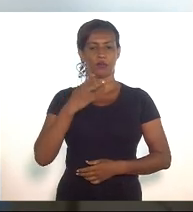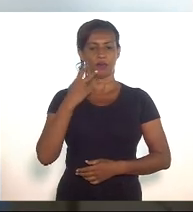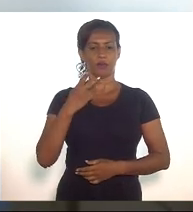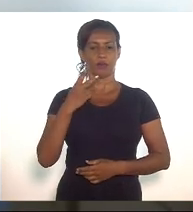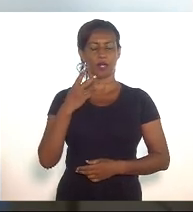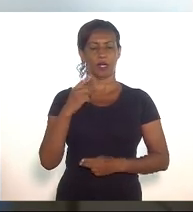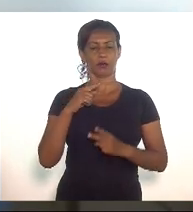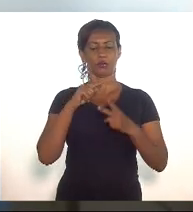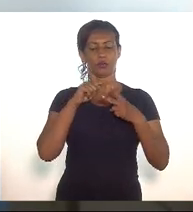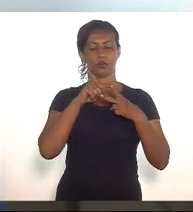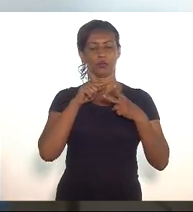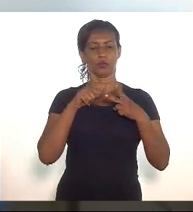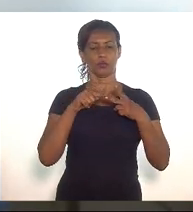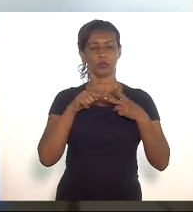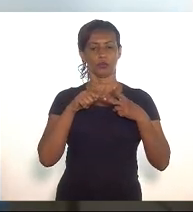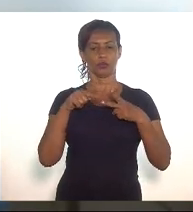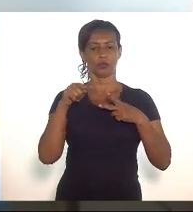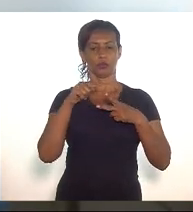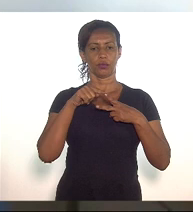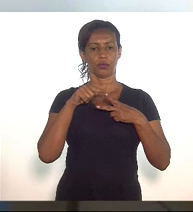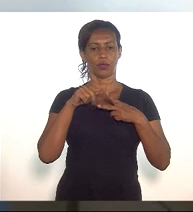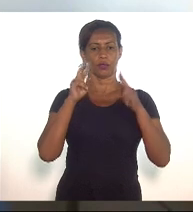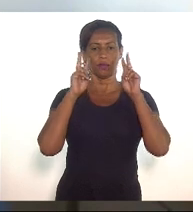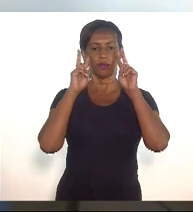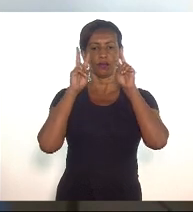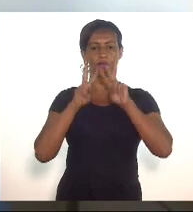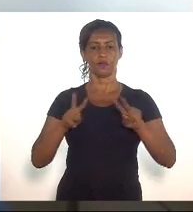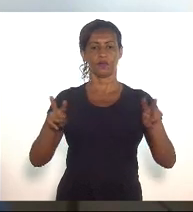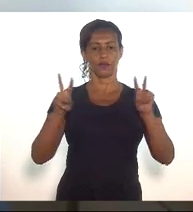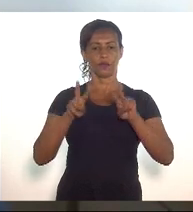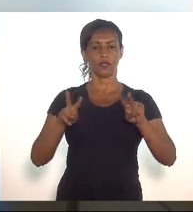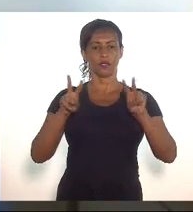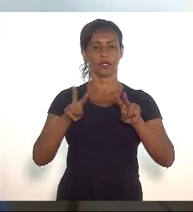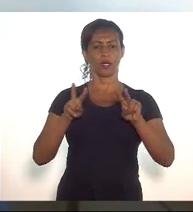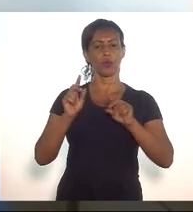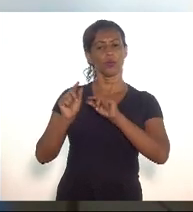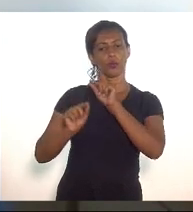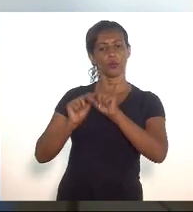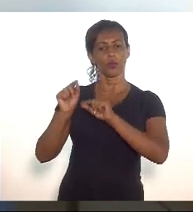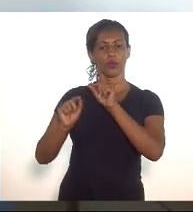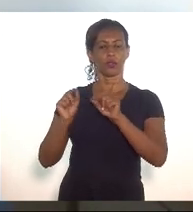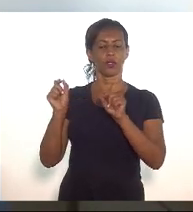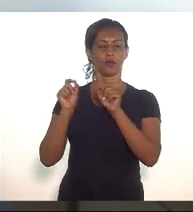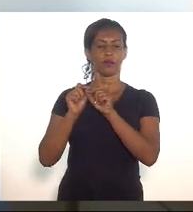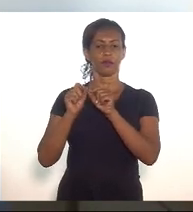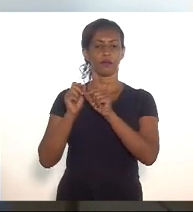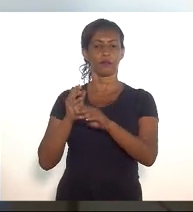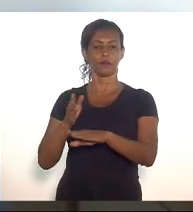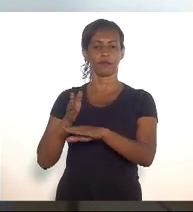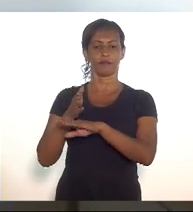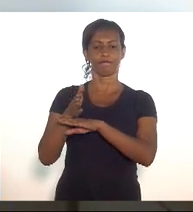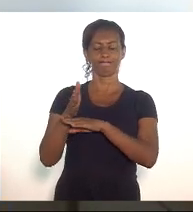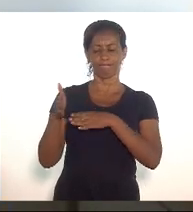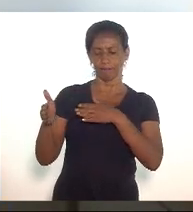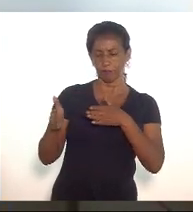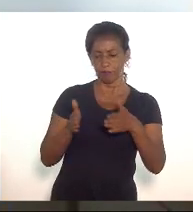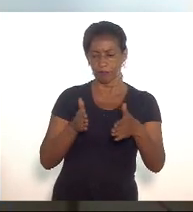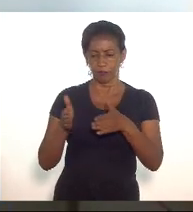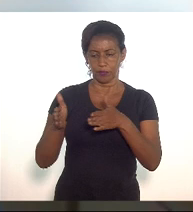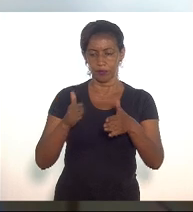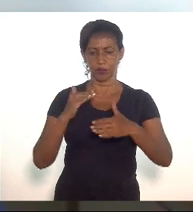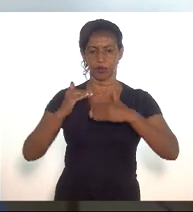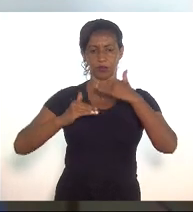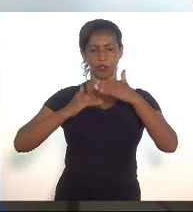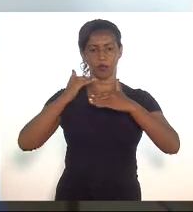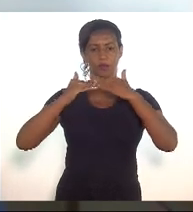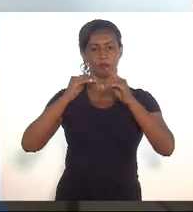dois tópicos. Qual a sua visão e o que fazer para entrarmos em um caminho de desenvolvimento econômico